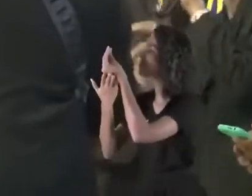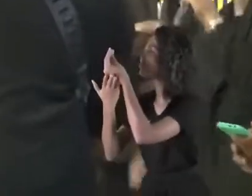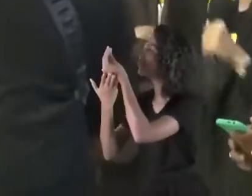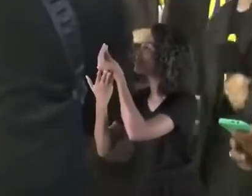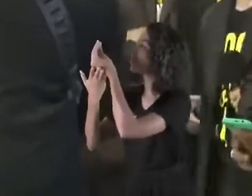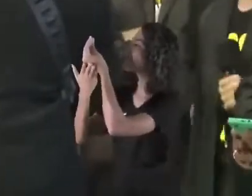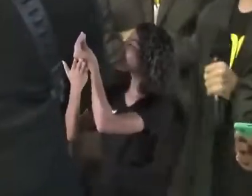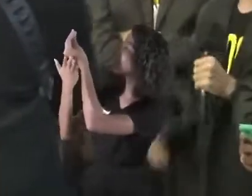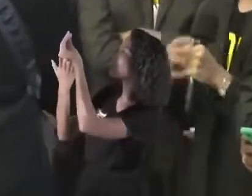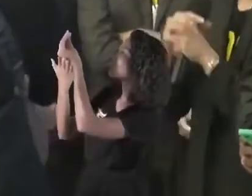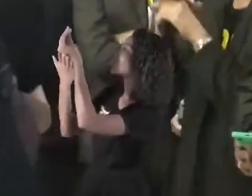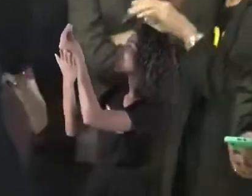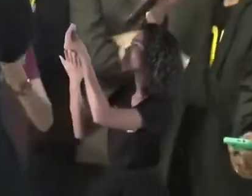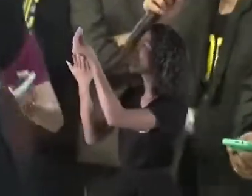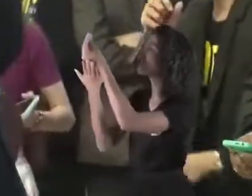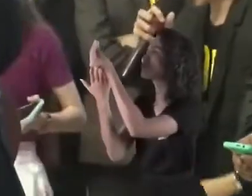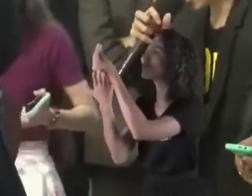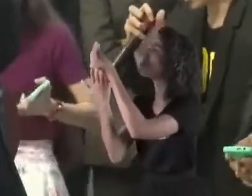90?